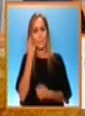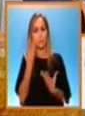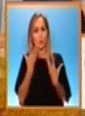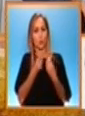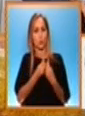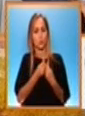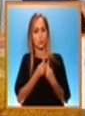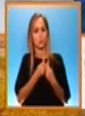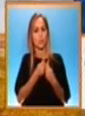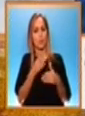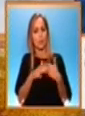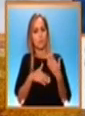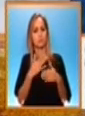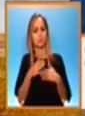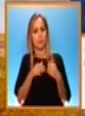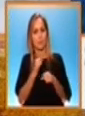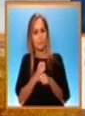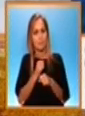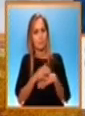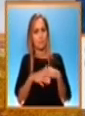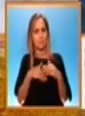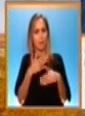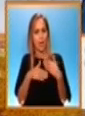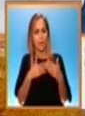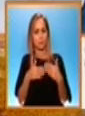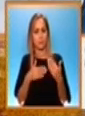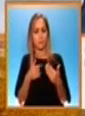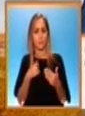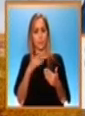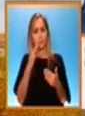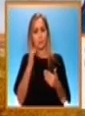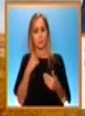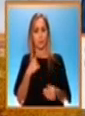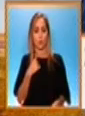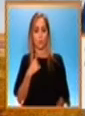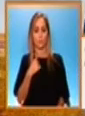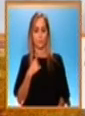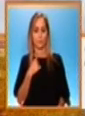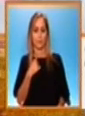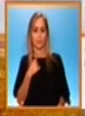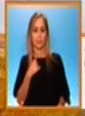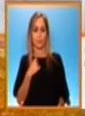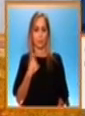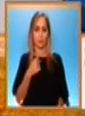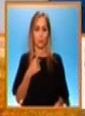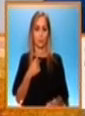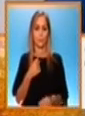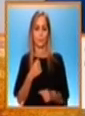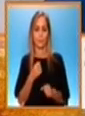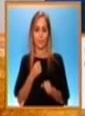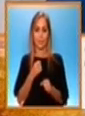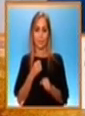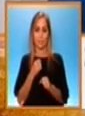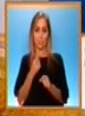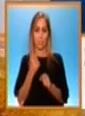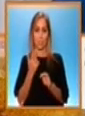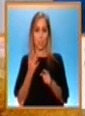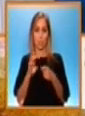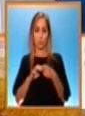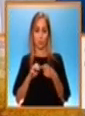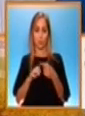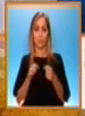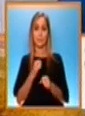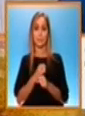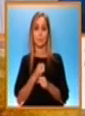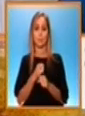conjunto e vão para a frente e fazem. É incrível, é sério. Nós temos a sorte, ok, nós estamos no momento a trabalhar à bilheteira, mas temos a sorte de tentar a trabalhar